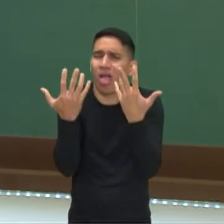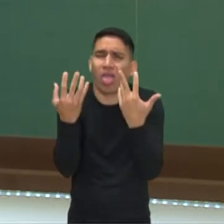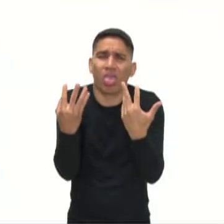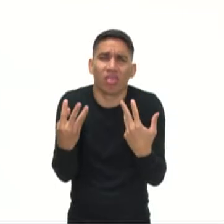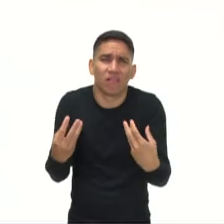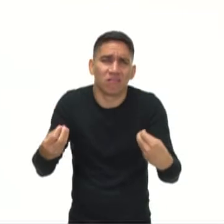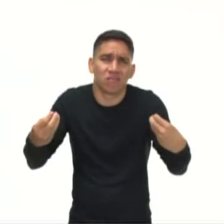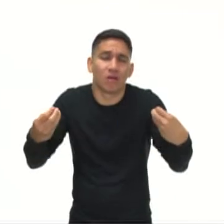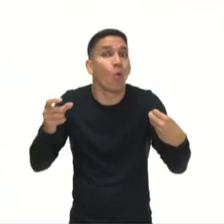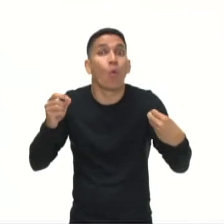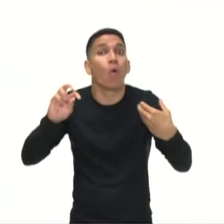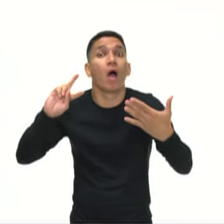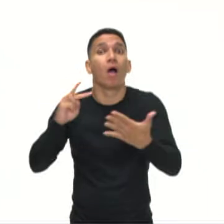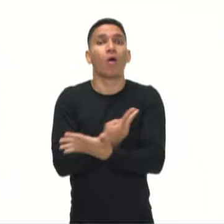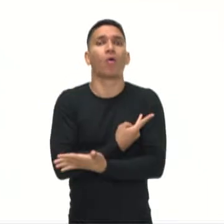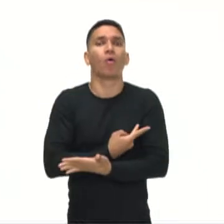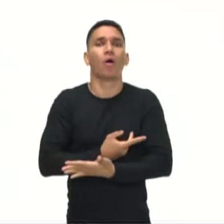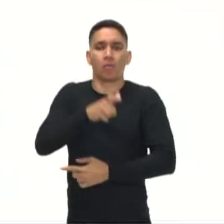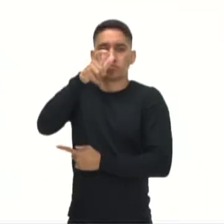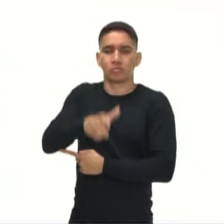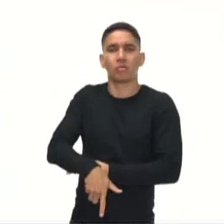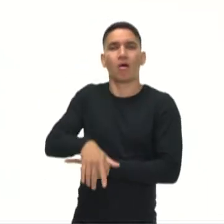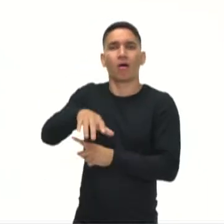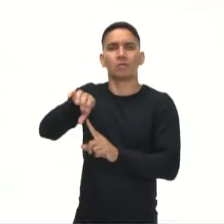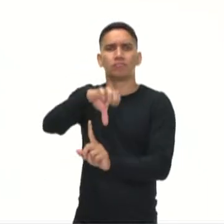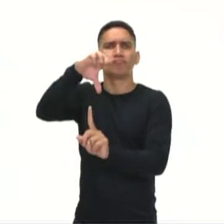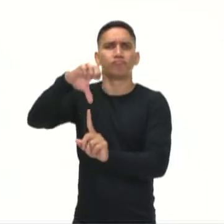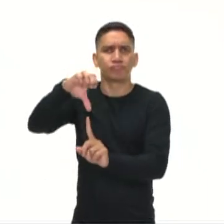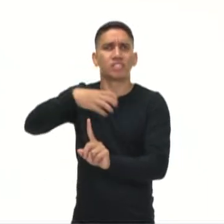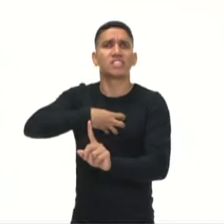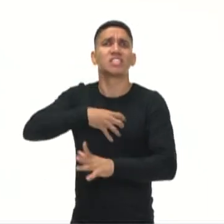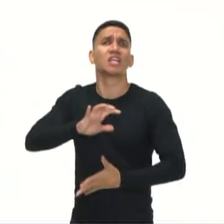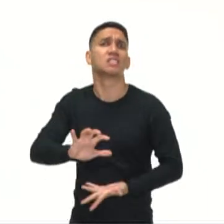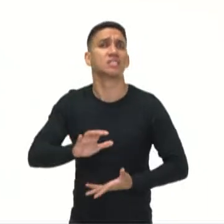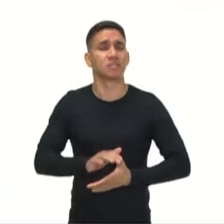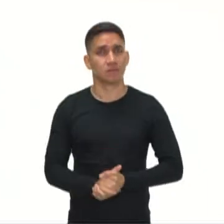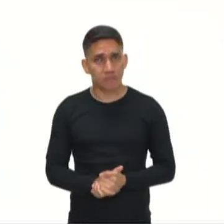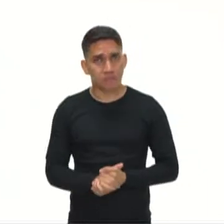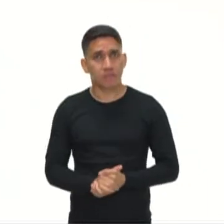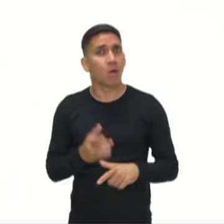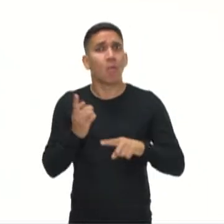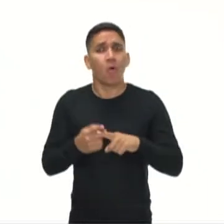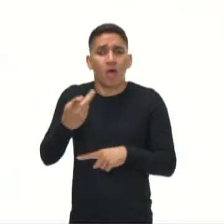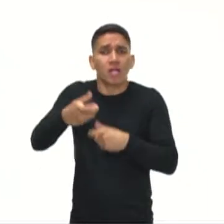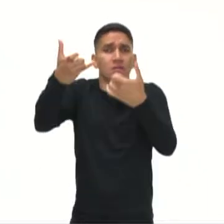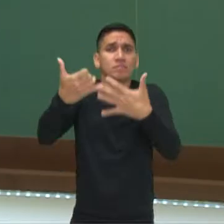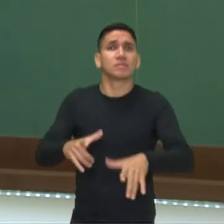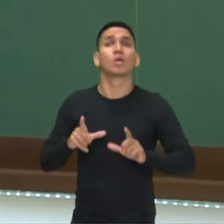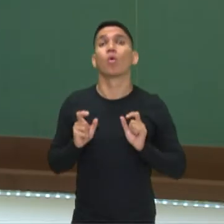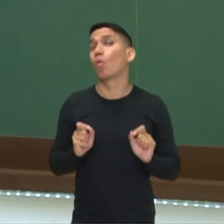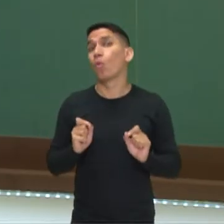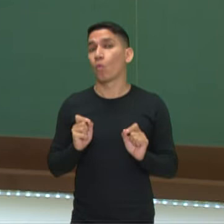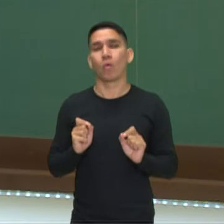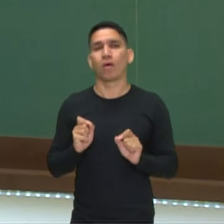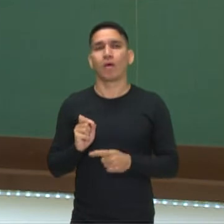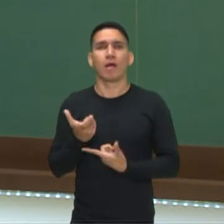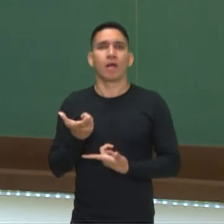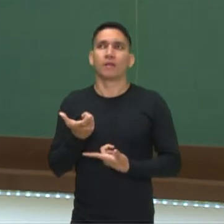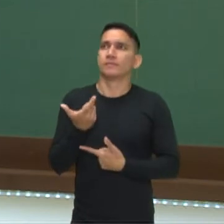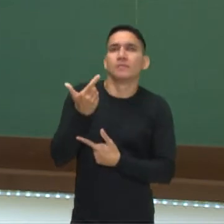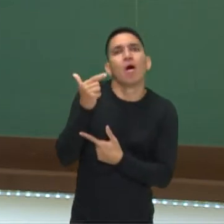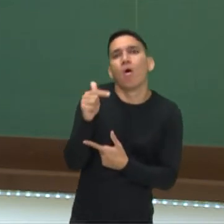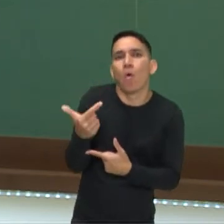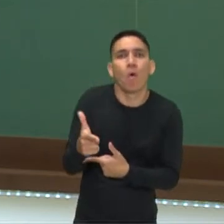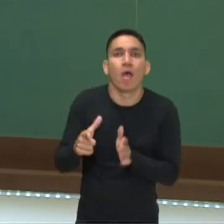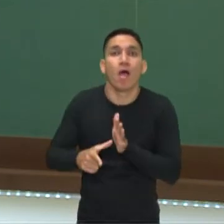que pode ter levado o eu lírico a se sentir assim? Então, por que ele afirma que não ter, né, não